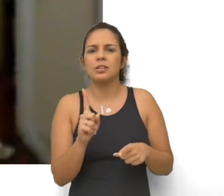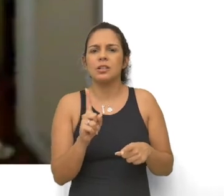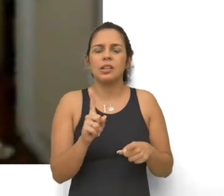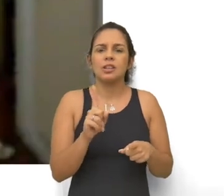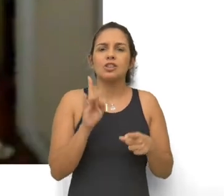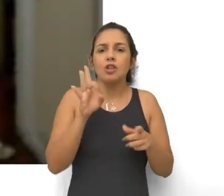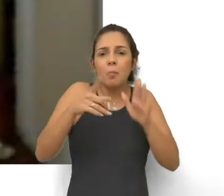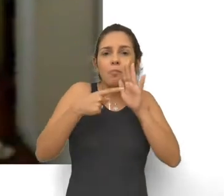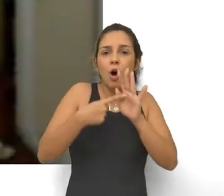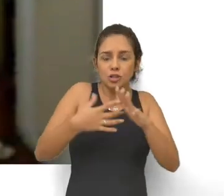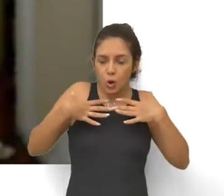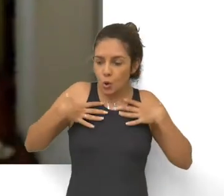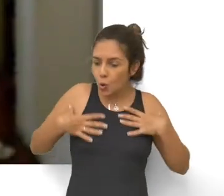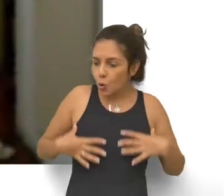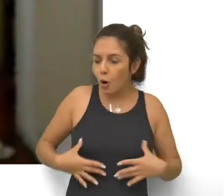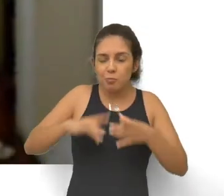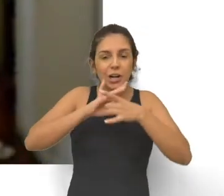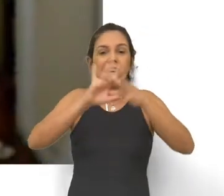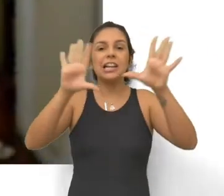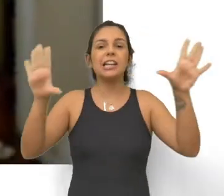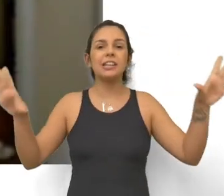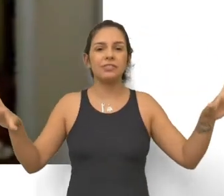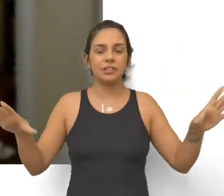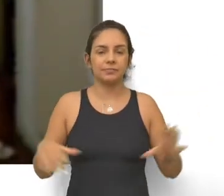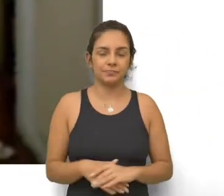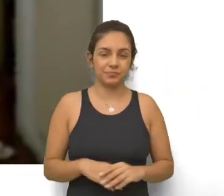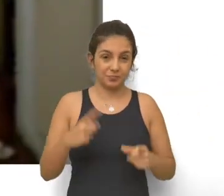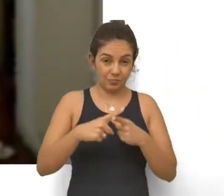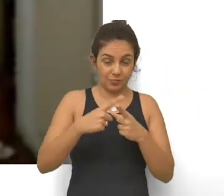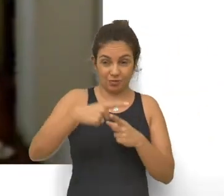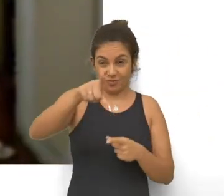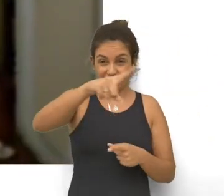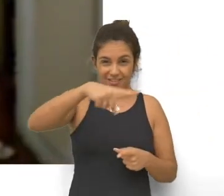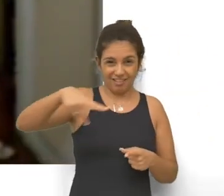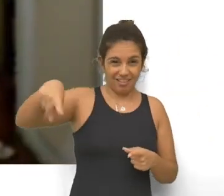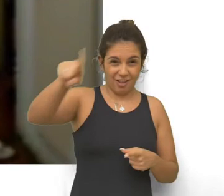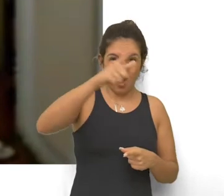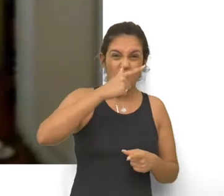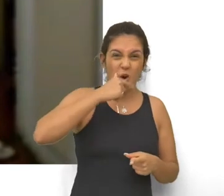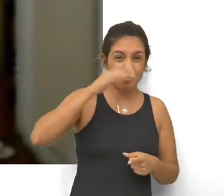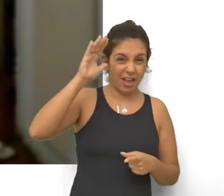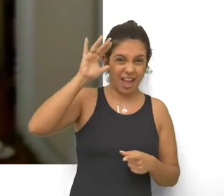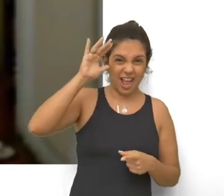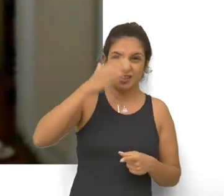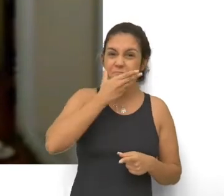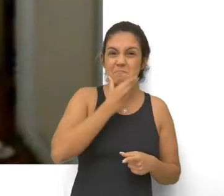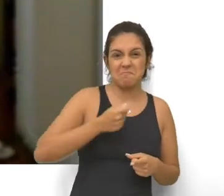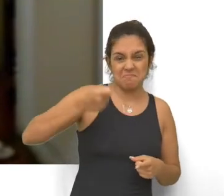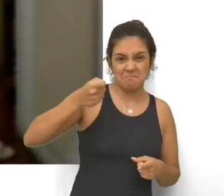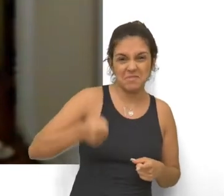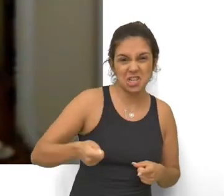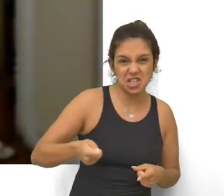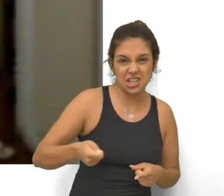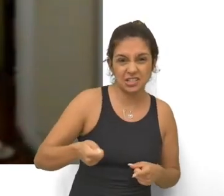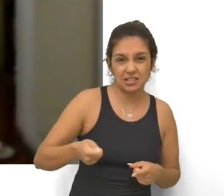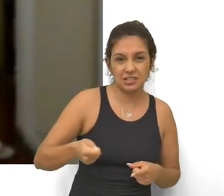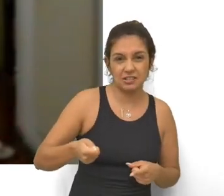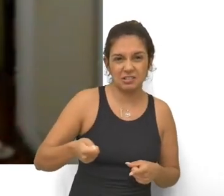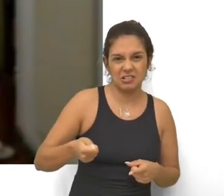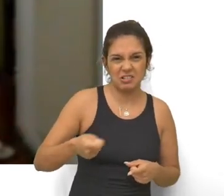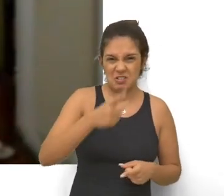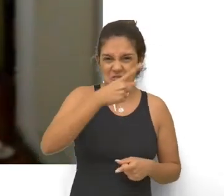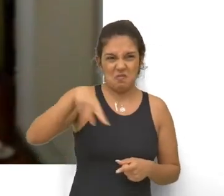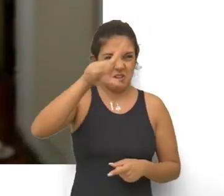no meio da passeata, mas deve ter deixado muito, muito machista mal amado